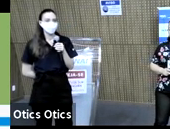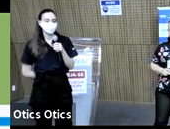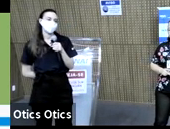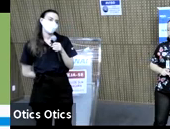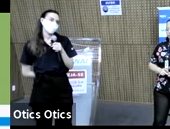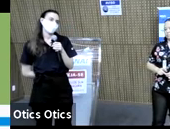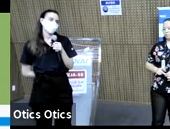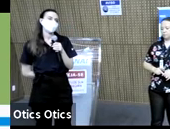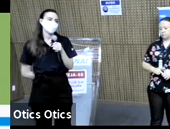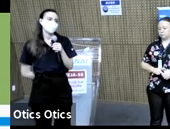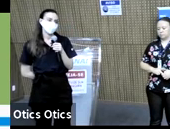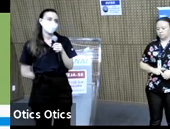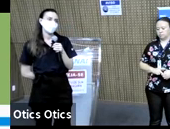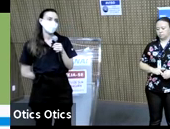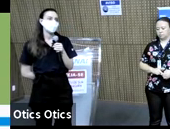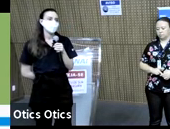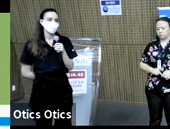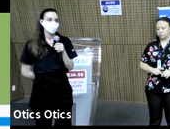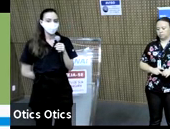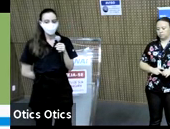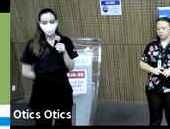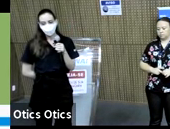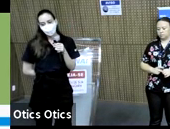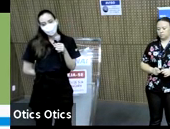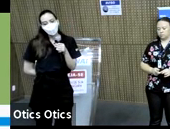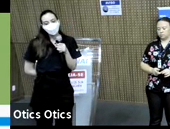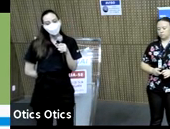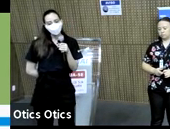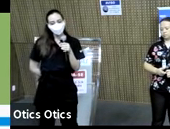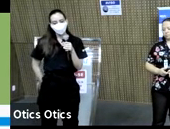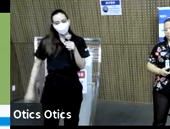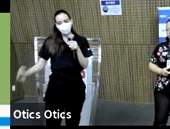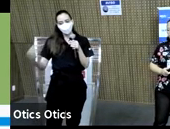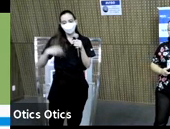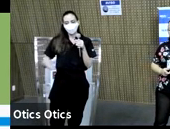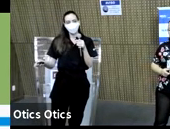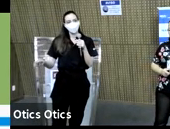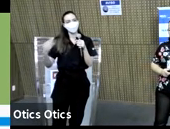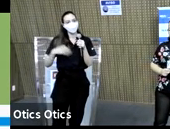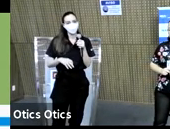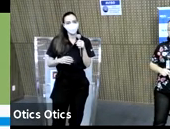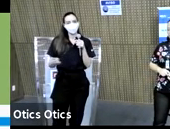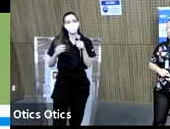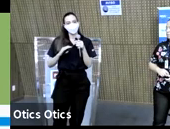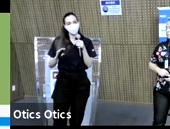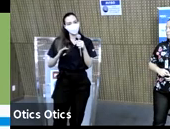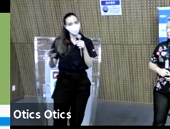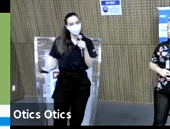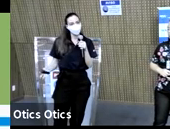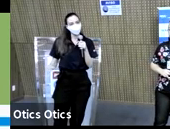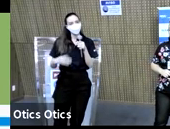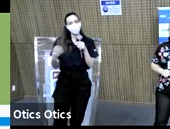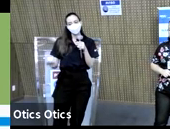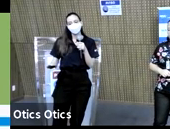mês, que é uma quantidade bem boa de cobertura. Mas, assim, nós realizamos o retroativo do registro